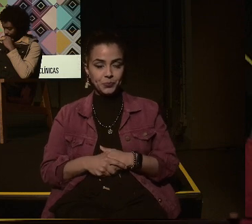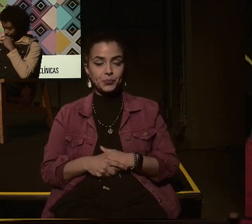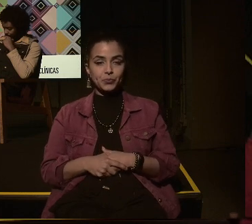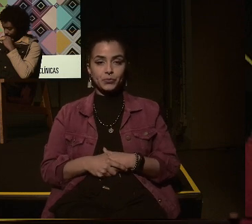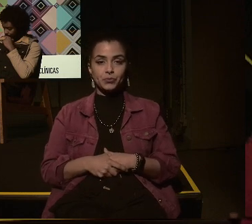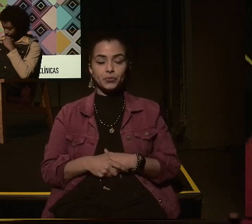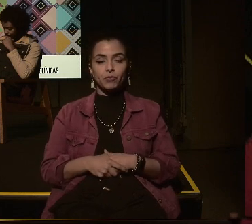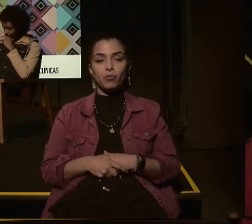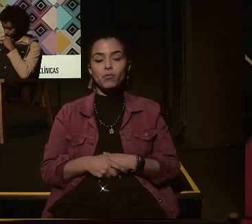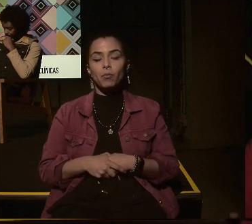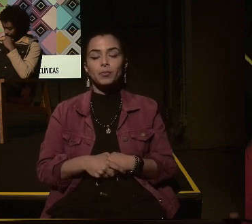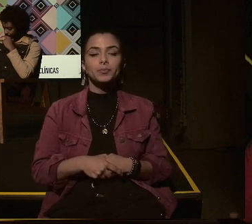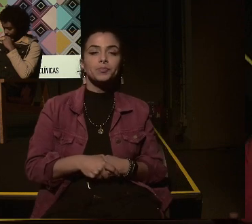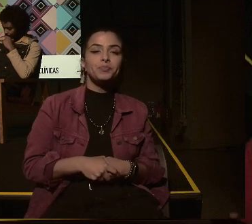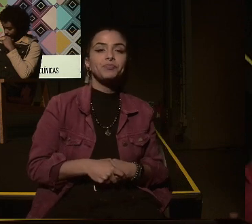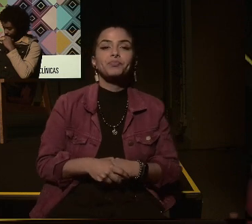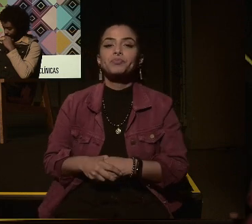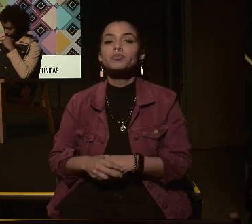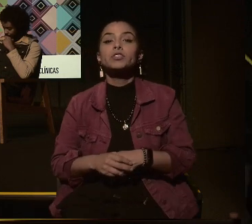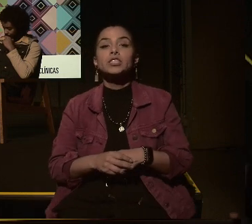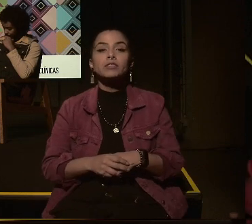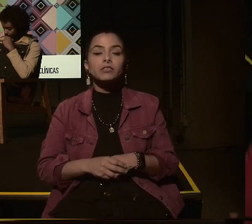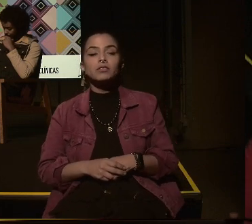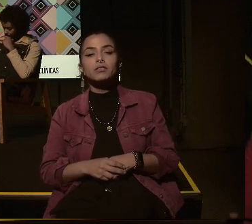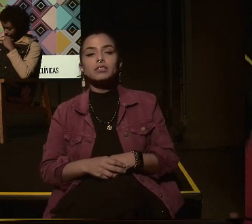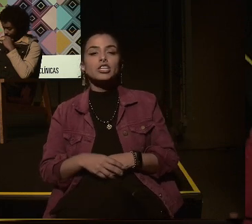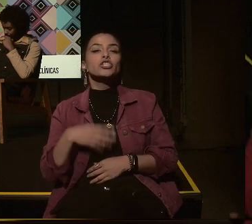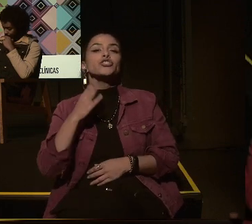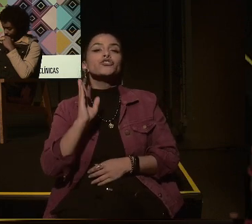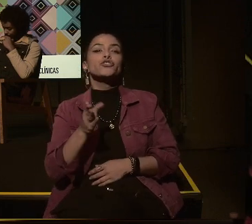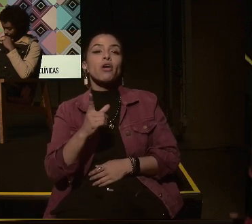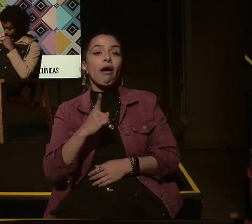E com uma malícia